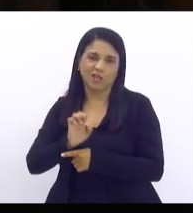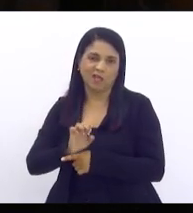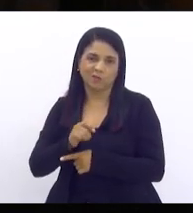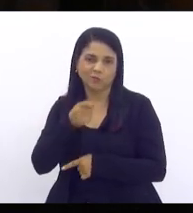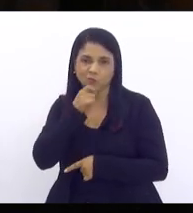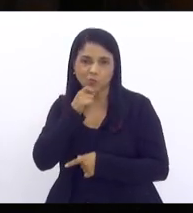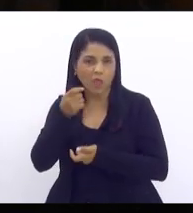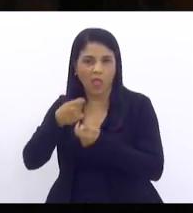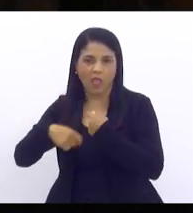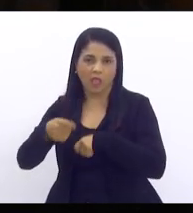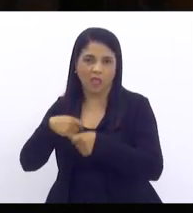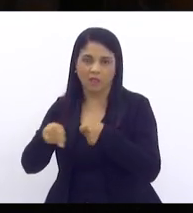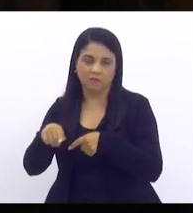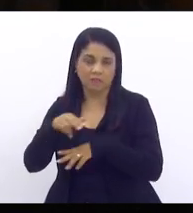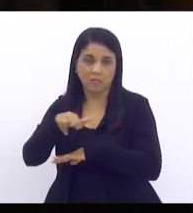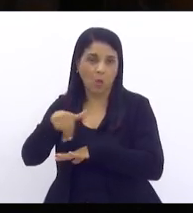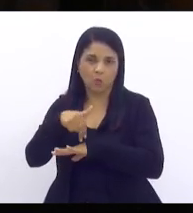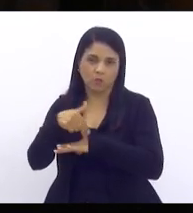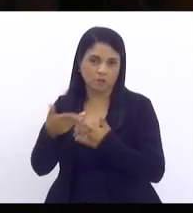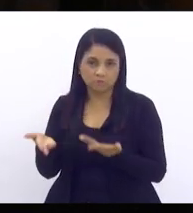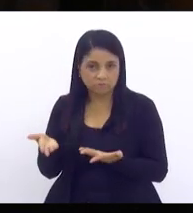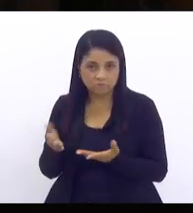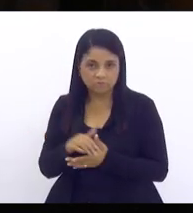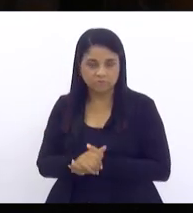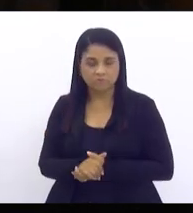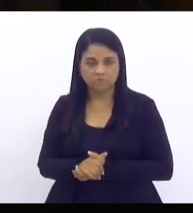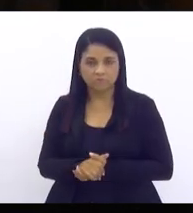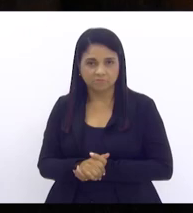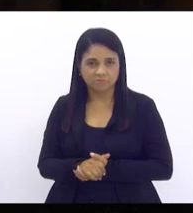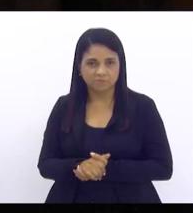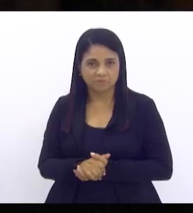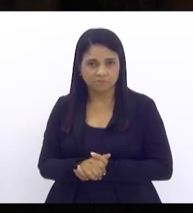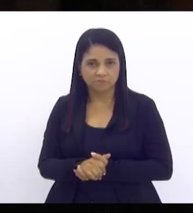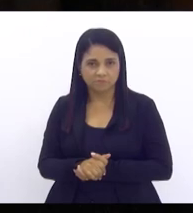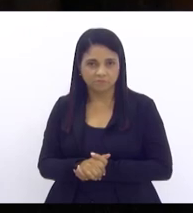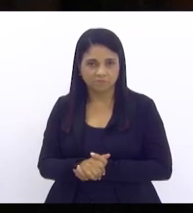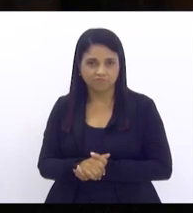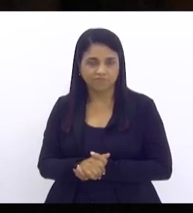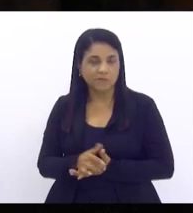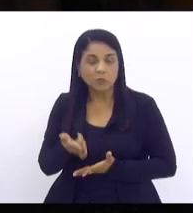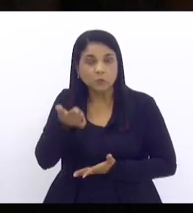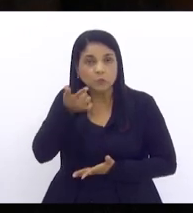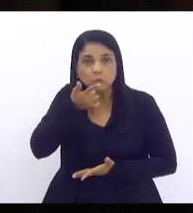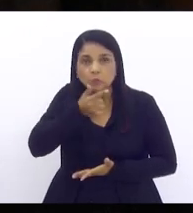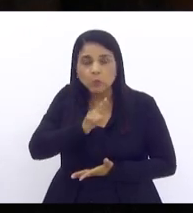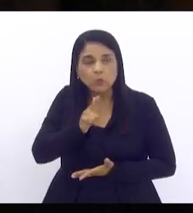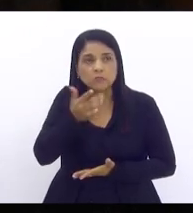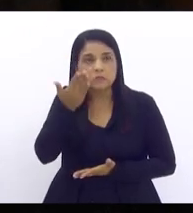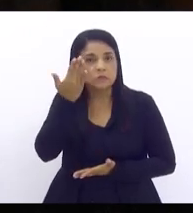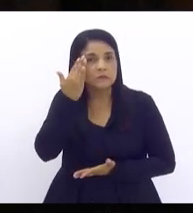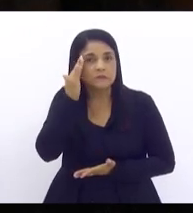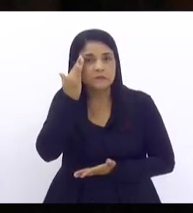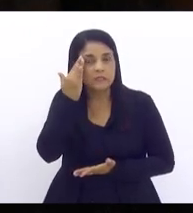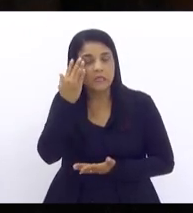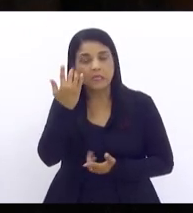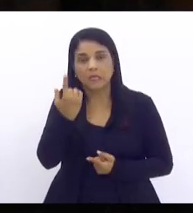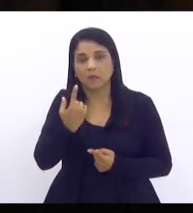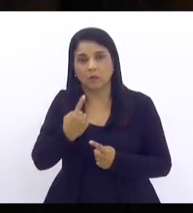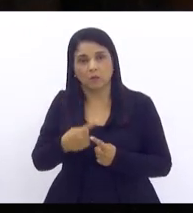e também da União. Então, sabe, eu não consigo ver o